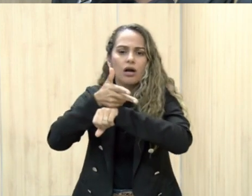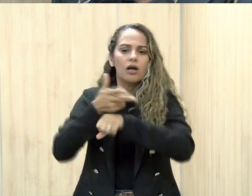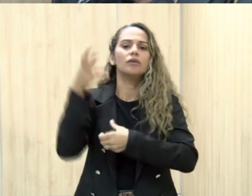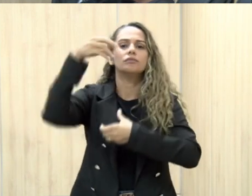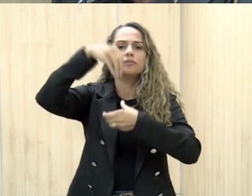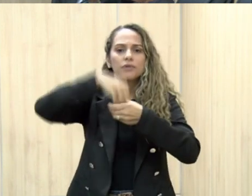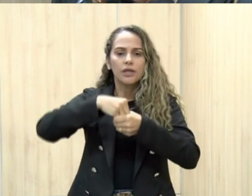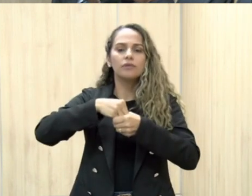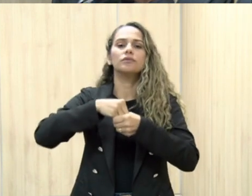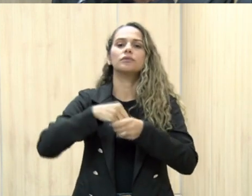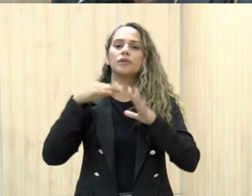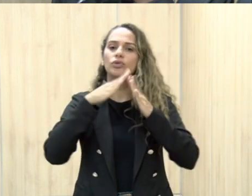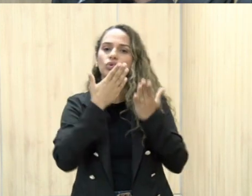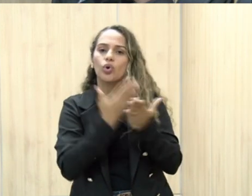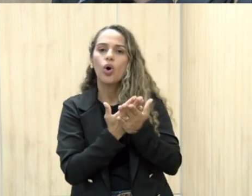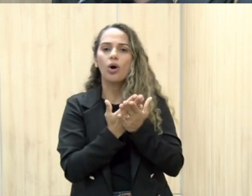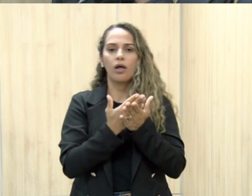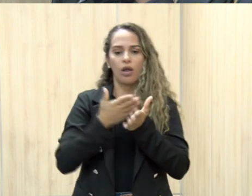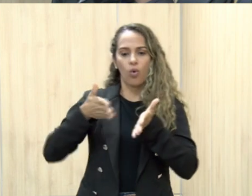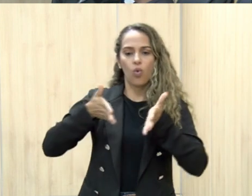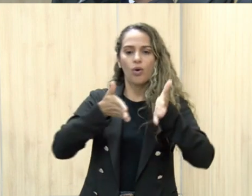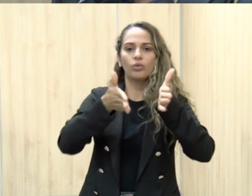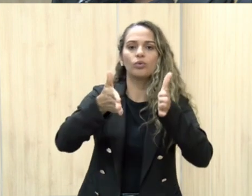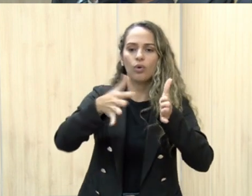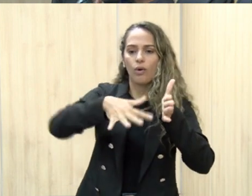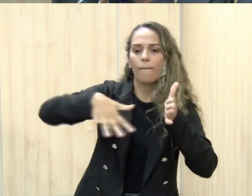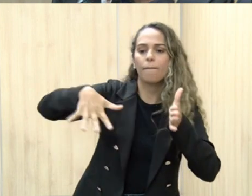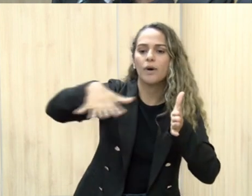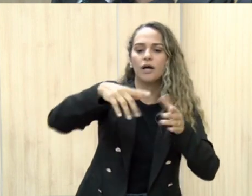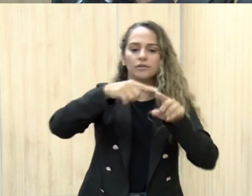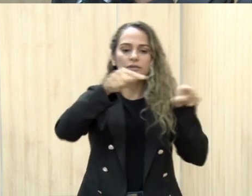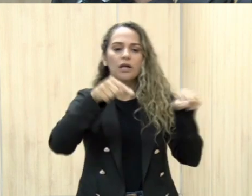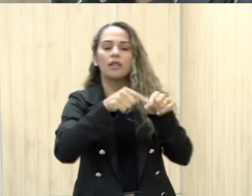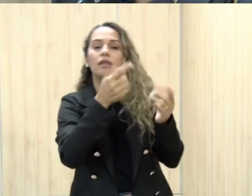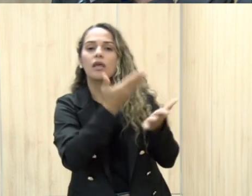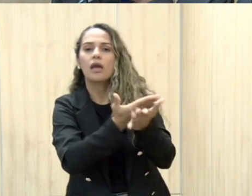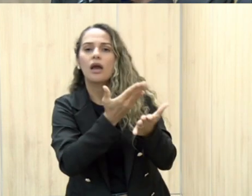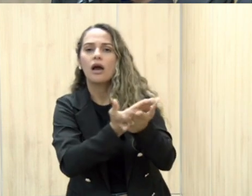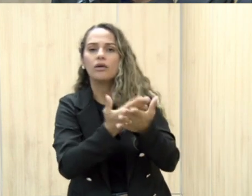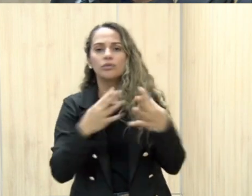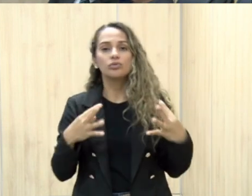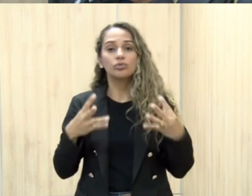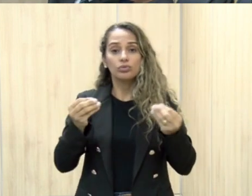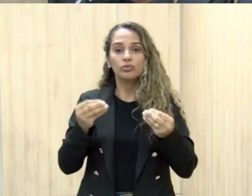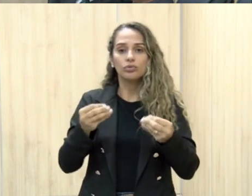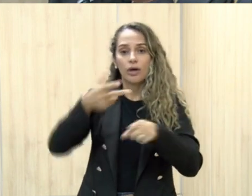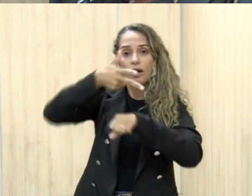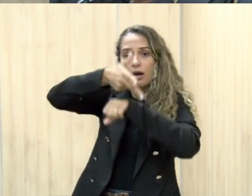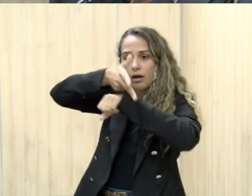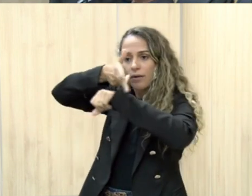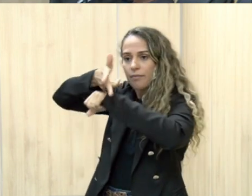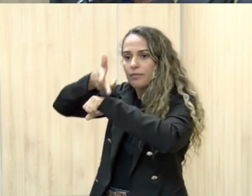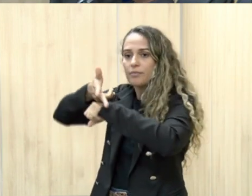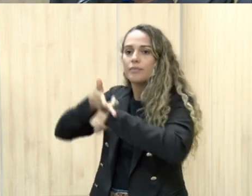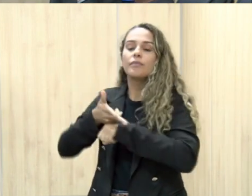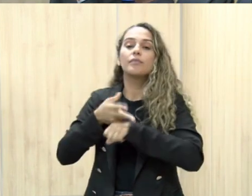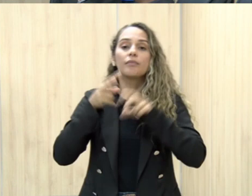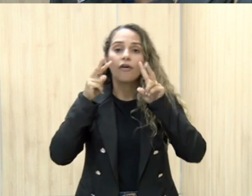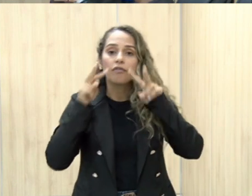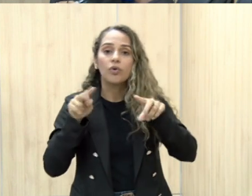das entradas e saídas de escola corredores Pátio salas de aula tudo isso câmara de segurança